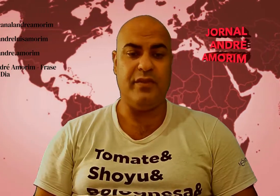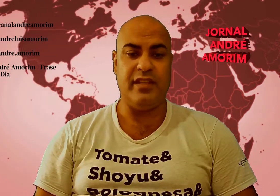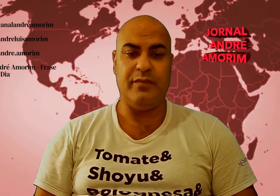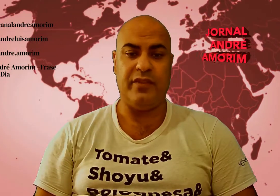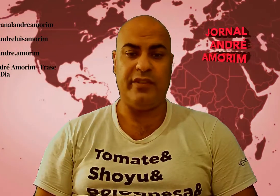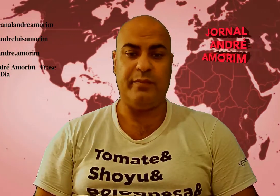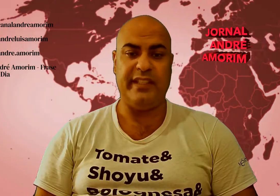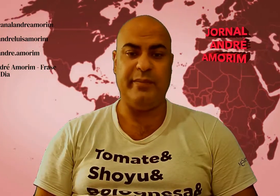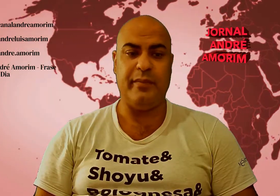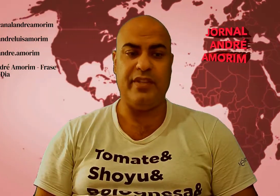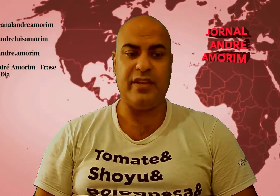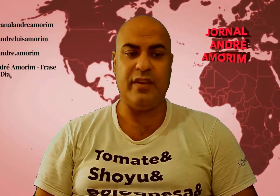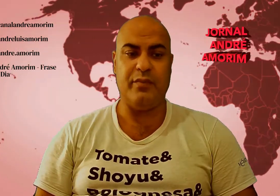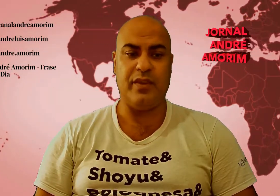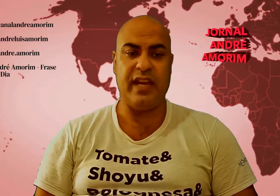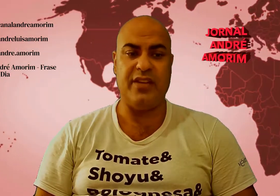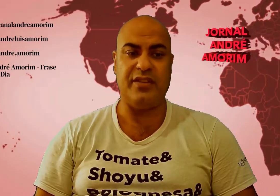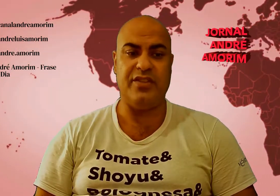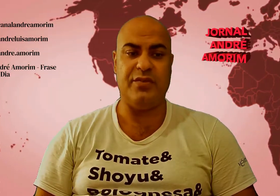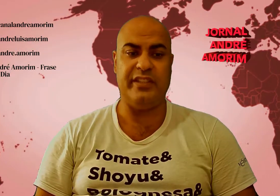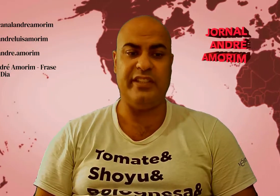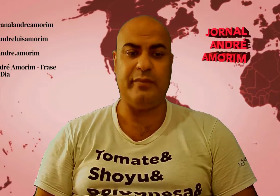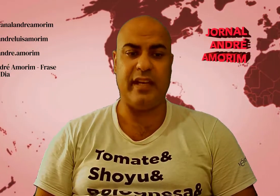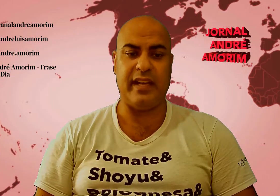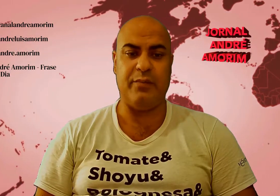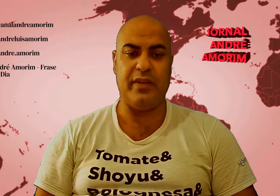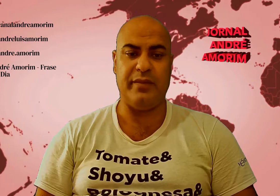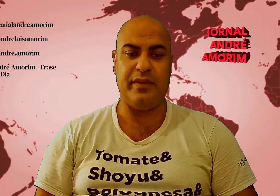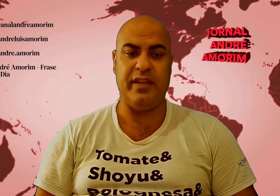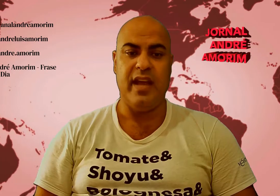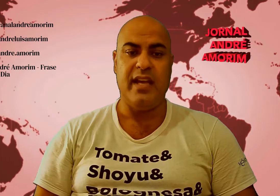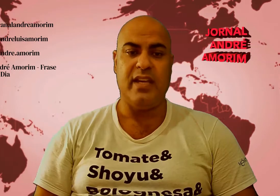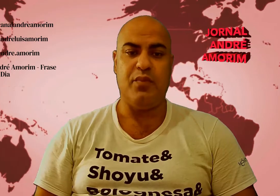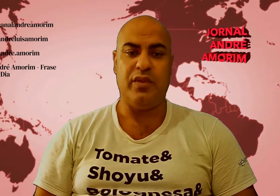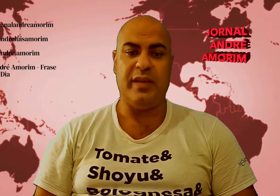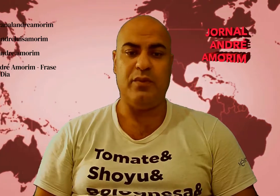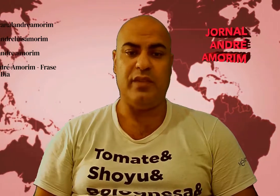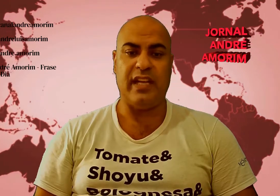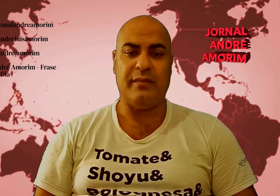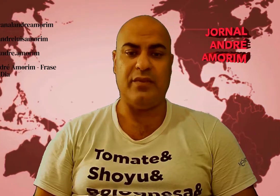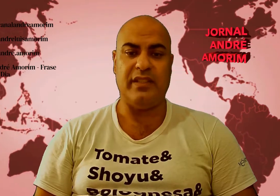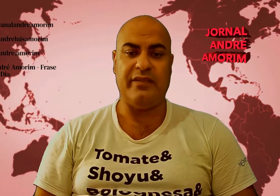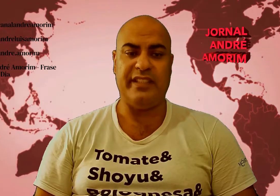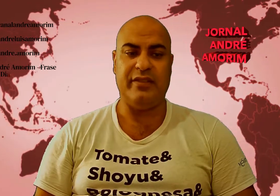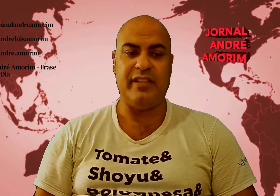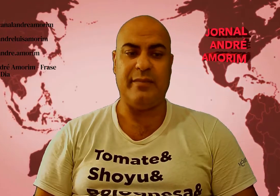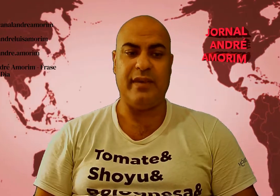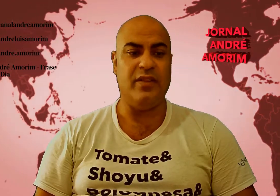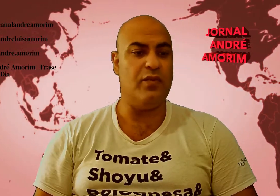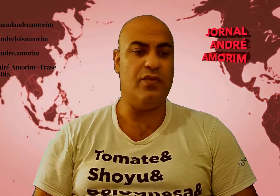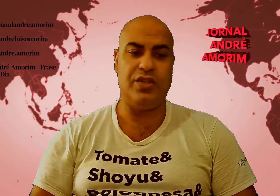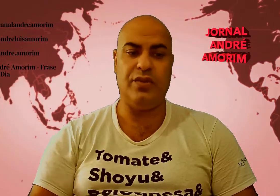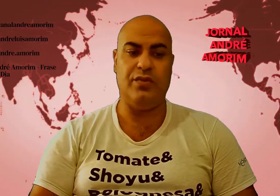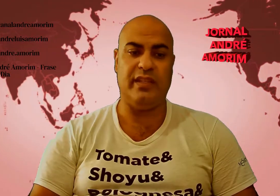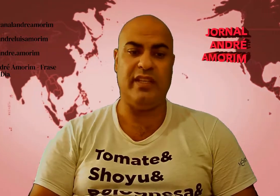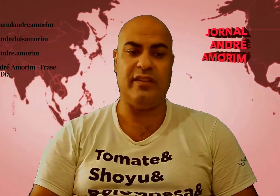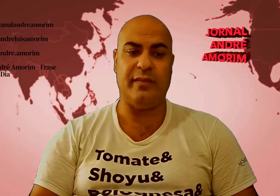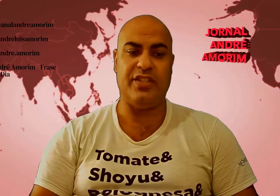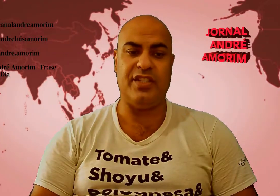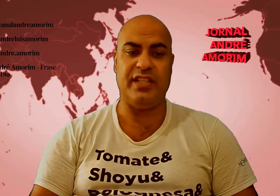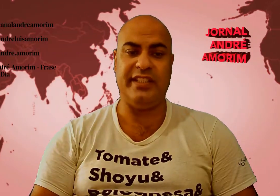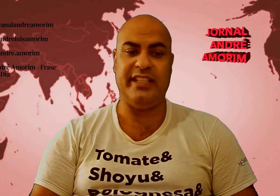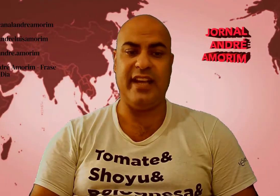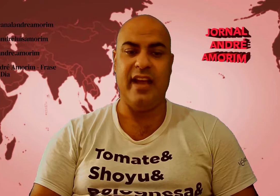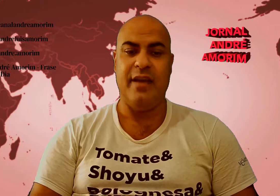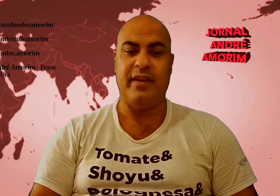mais menino do que demonstro. Principalmente agora, porque acho que de 2 anos para cá eu percebi que por ter me notado madura tão cedo, acabei não curtindo